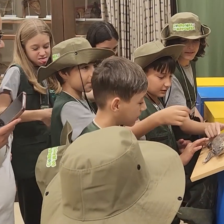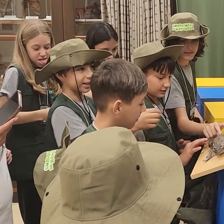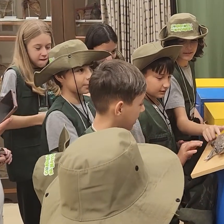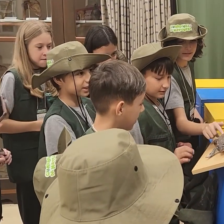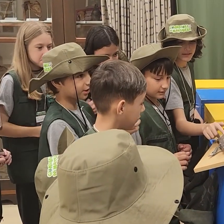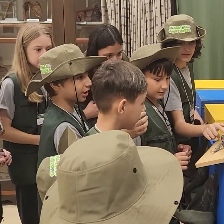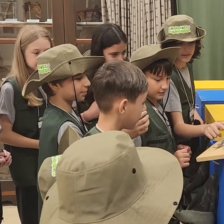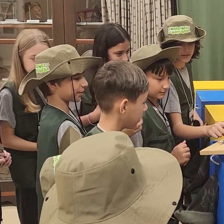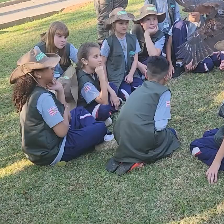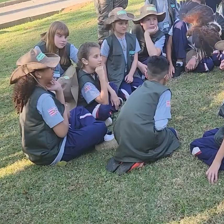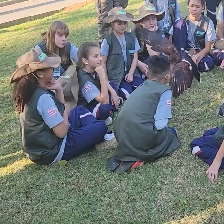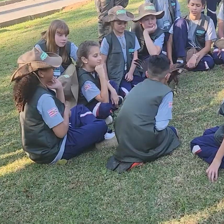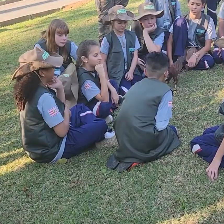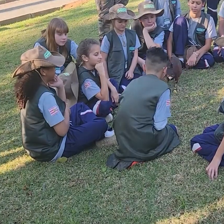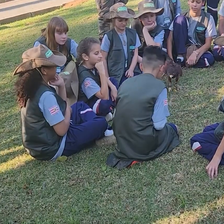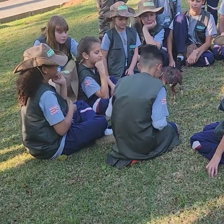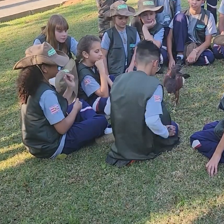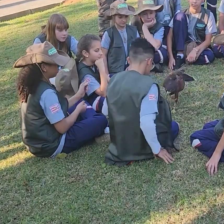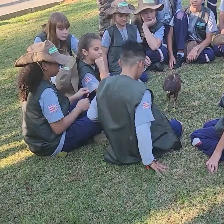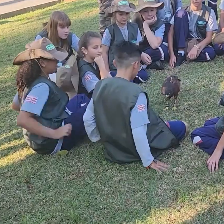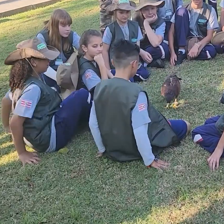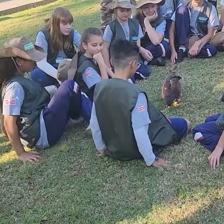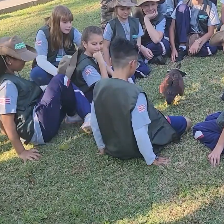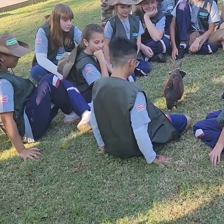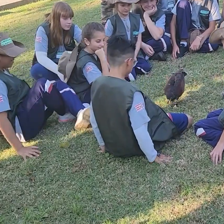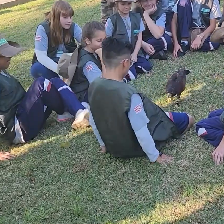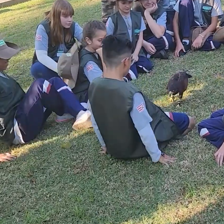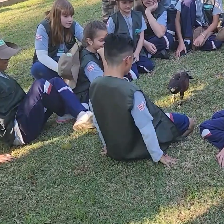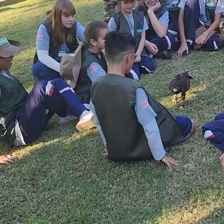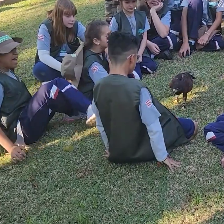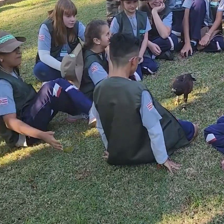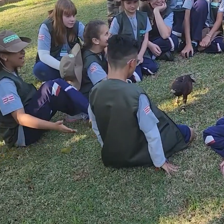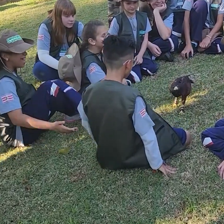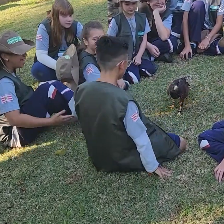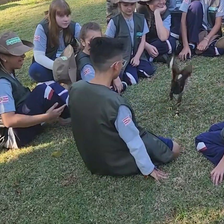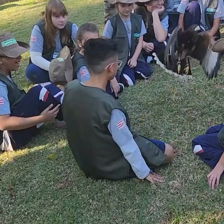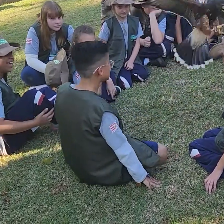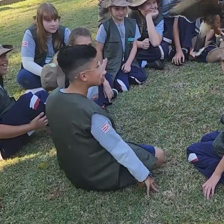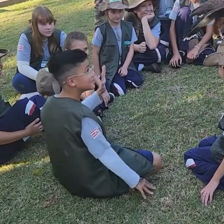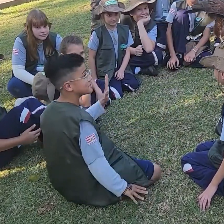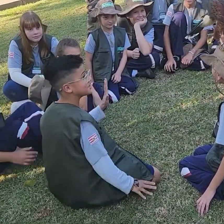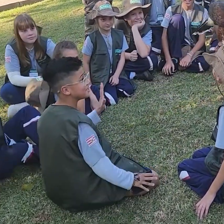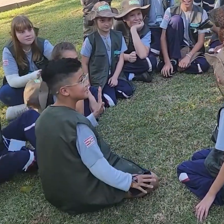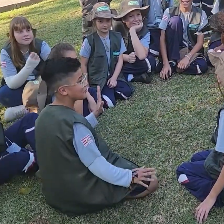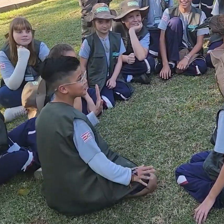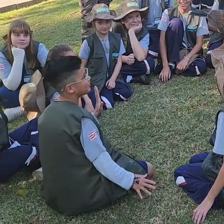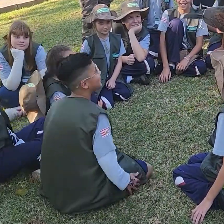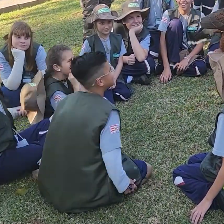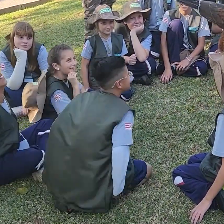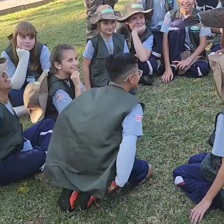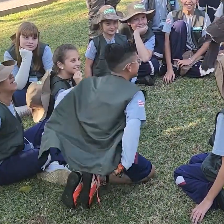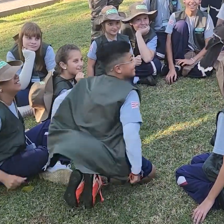de Blumenau. Então todos esses parceiros interagindo juntos, né, nos proporcionaram desenvolver essa atividade com os estudantes. É interessante isso, porque